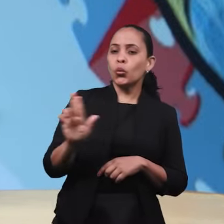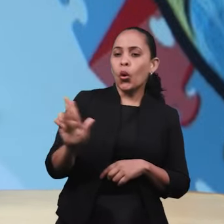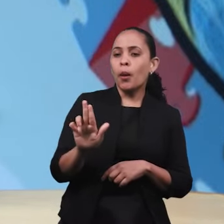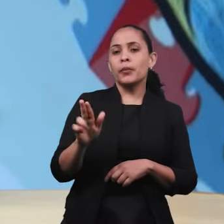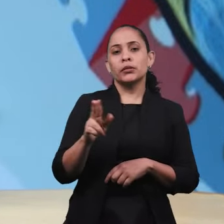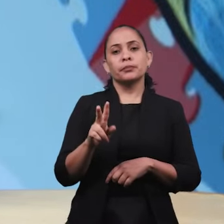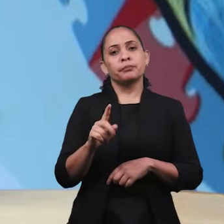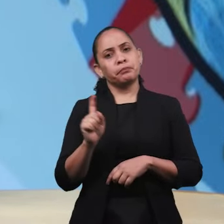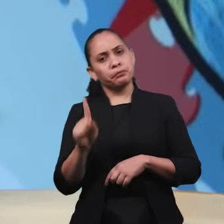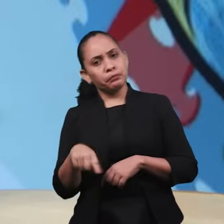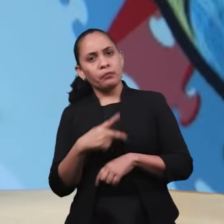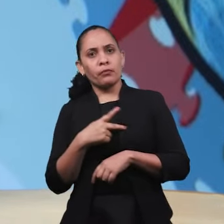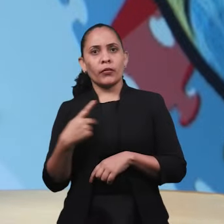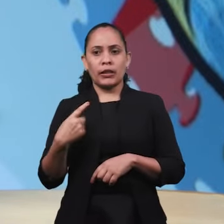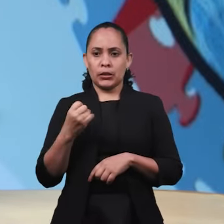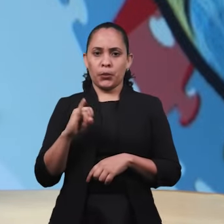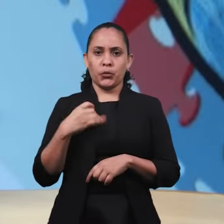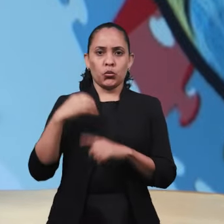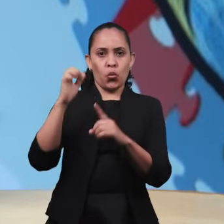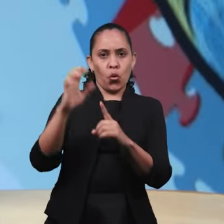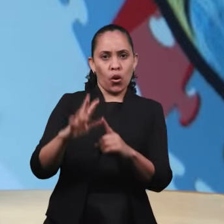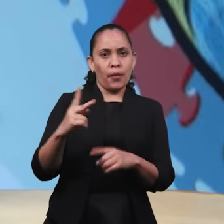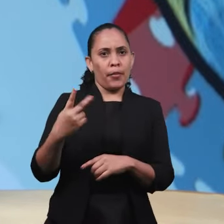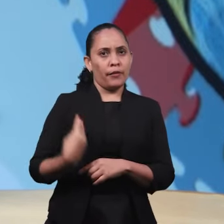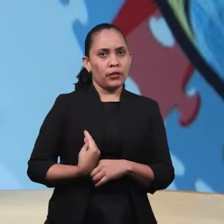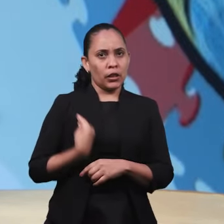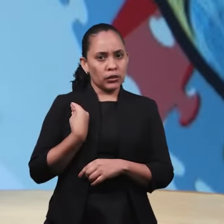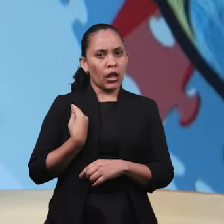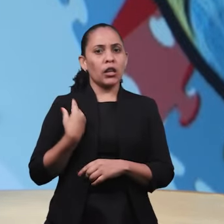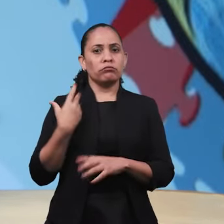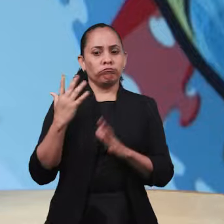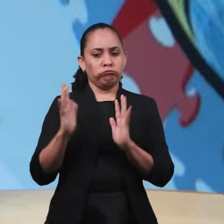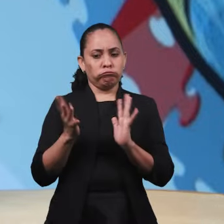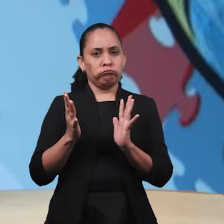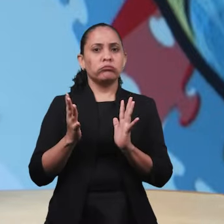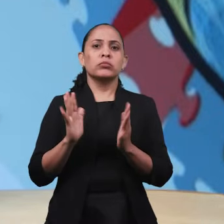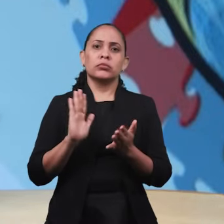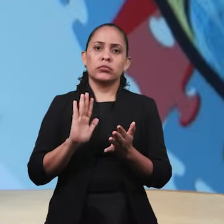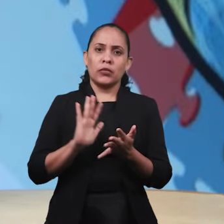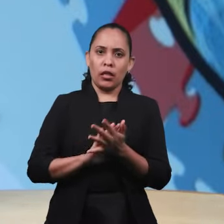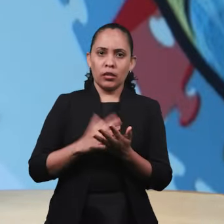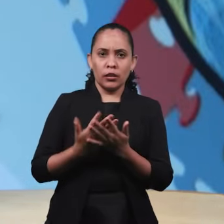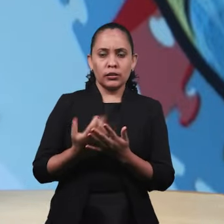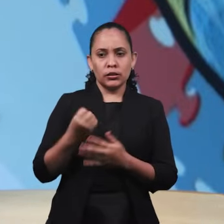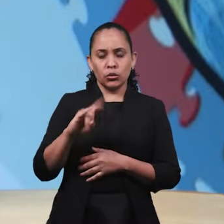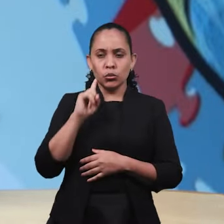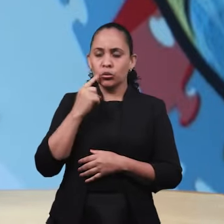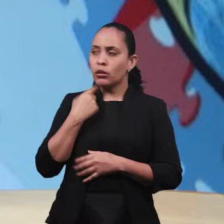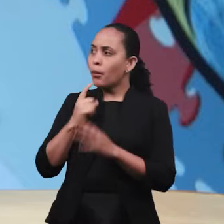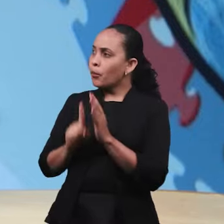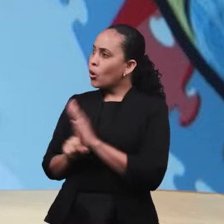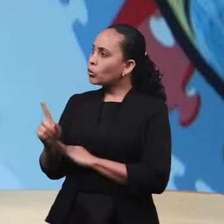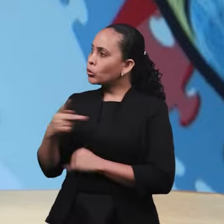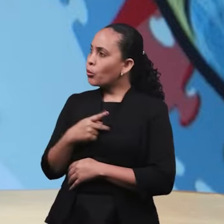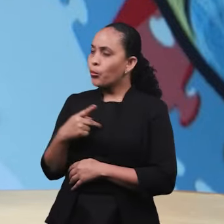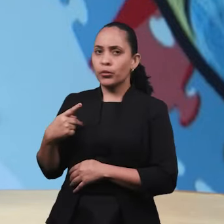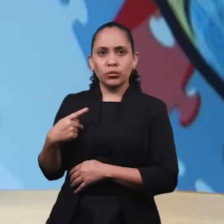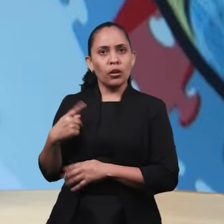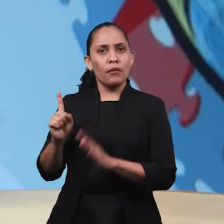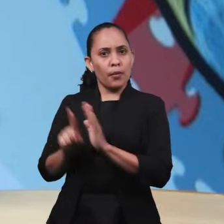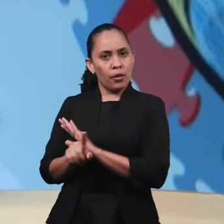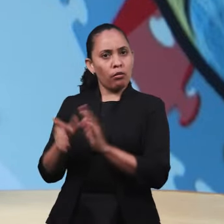para o pastor. Se o pastor orar por ele, a oração vai ser interpretada. Se o surdo quiser fazer uma pergunta para o pastor,